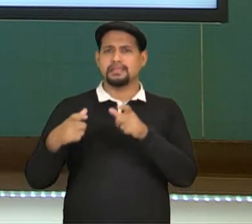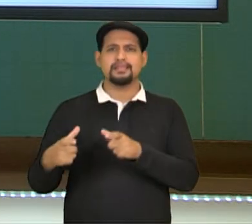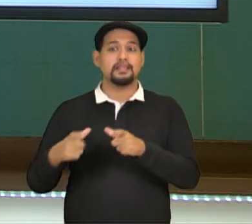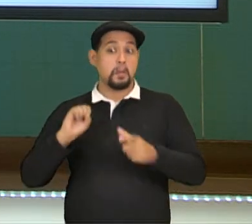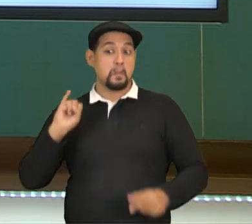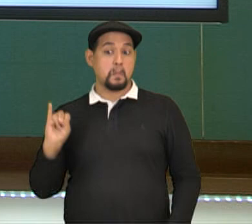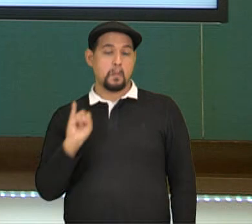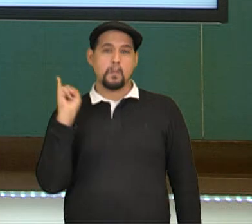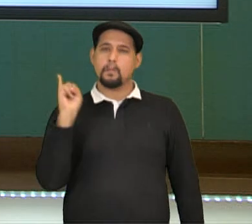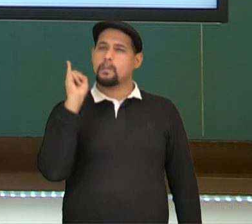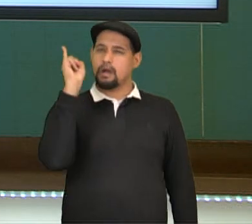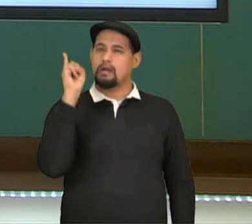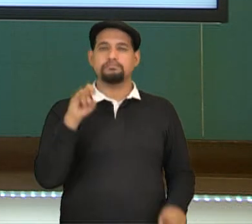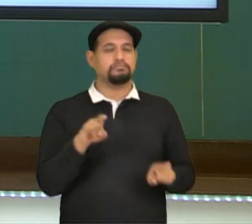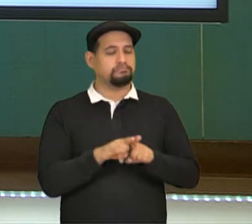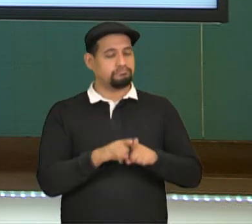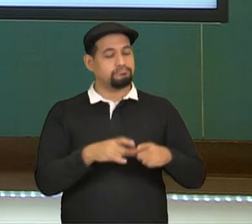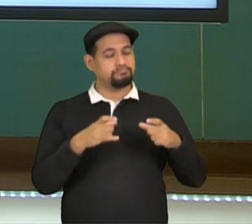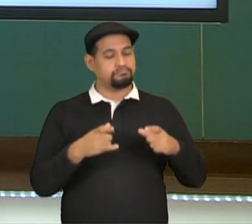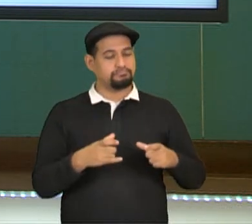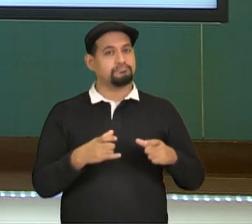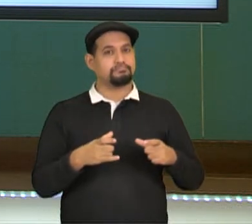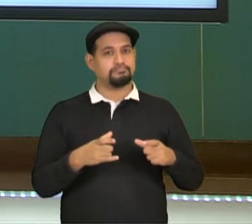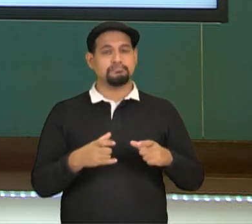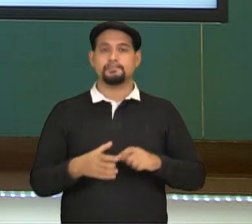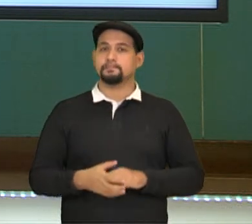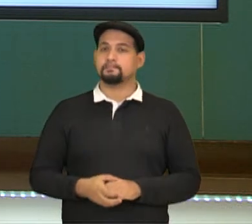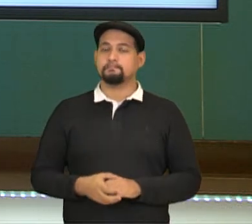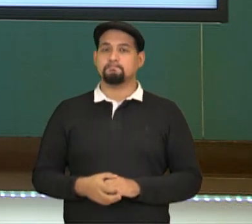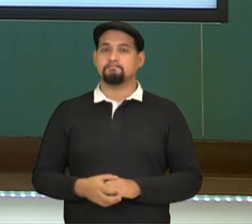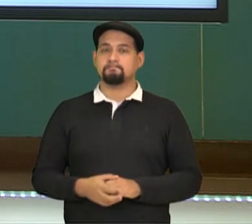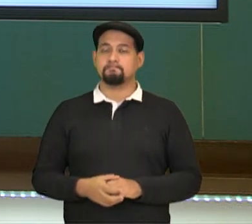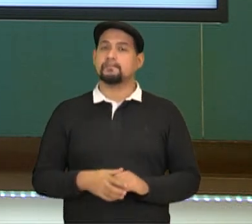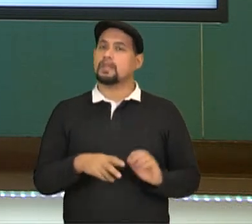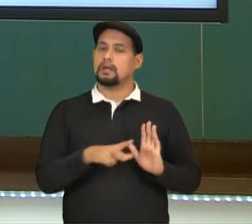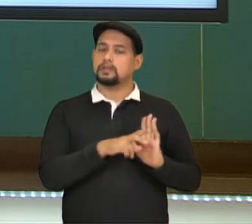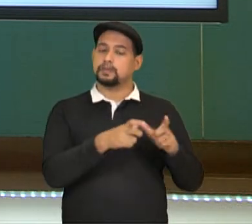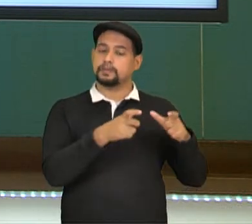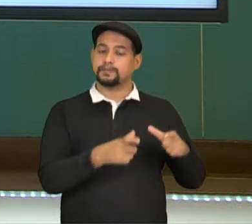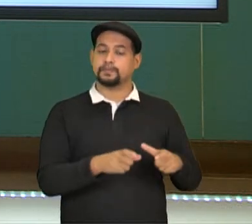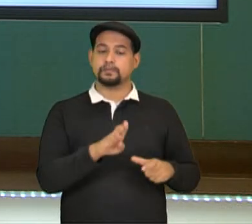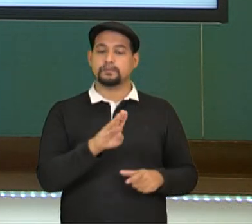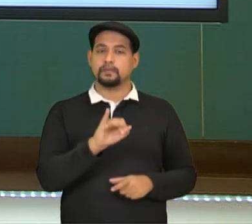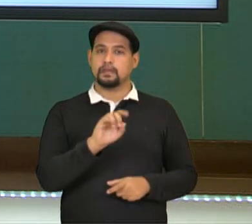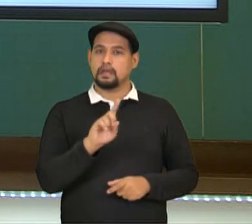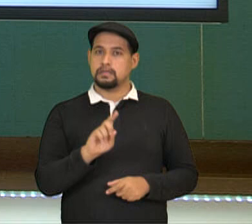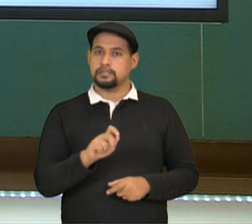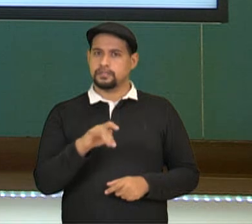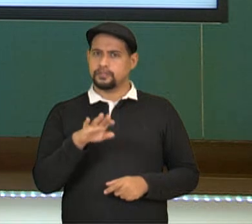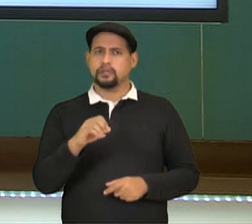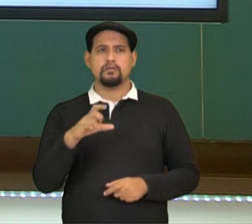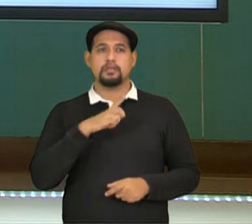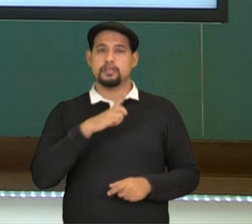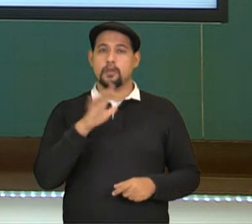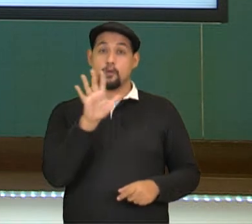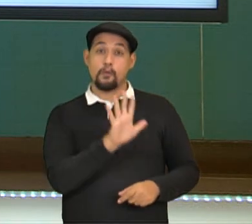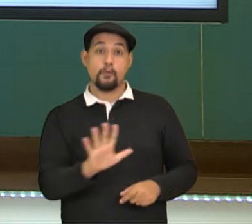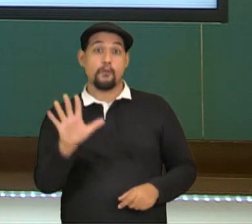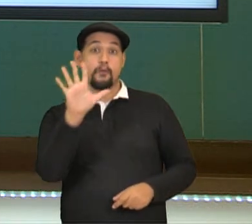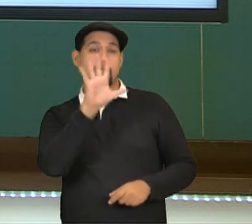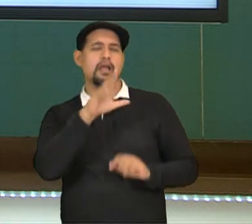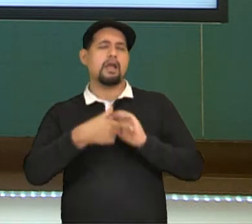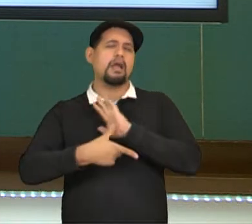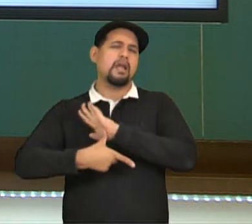mais importantes desse período, do próprio Império Bizantino. Aqui a gente tem o território